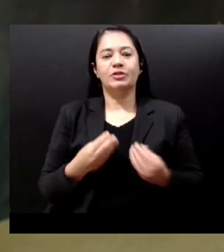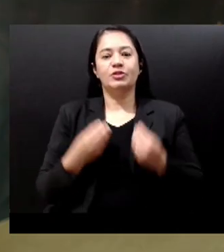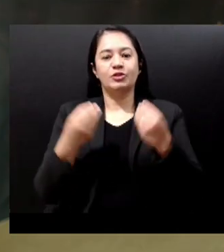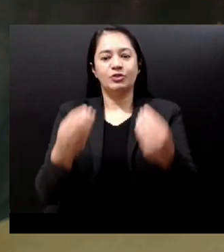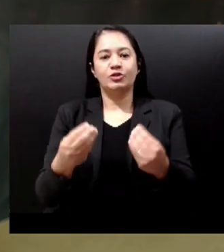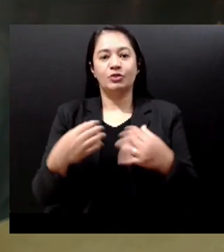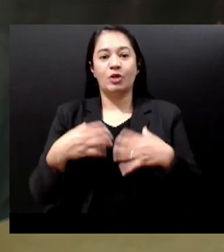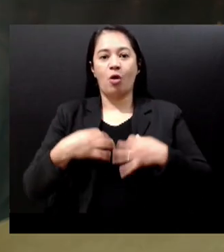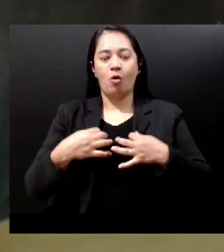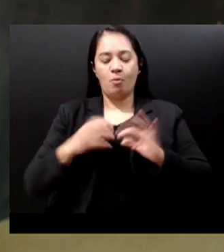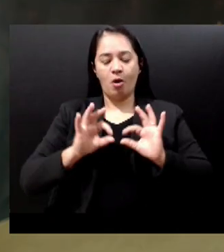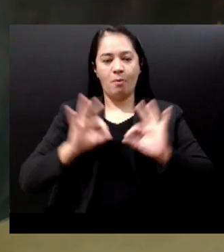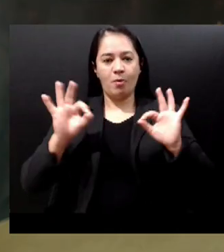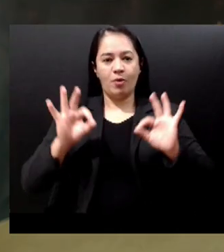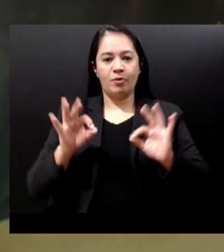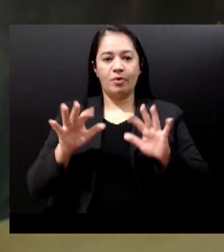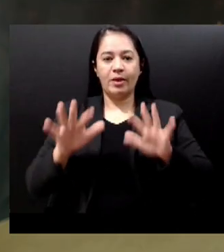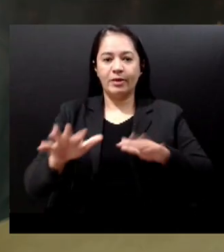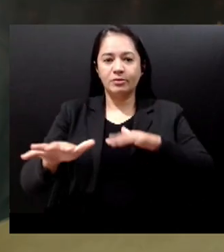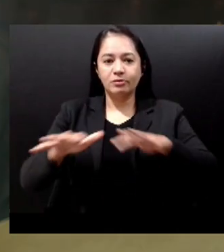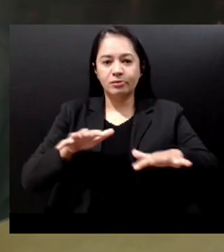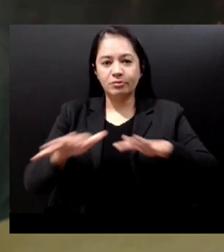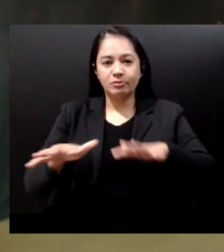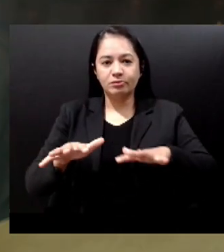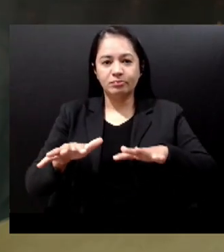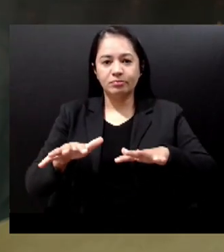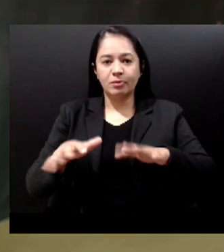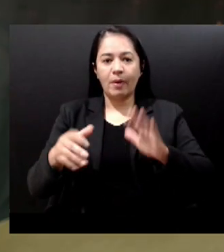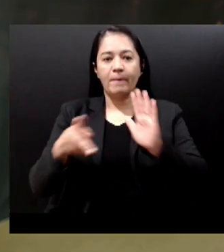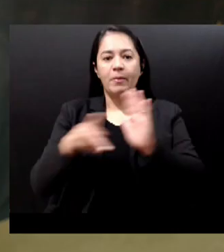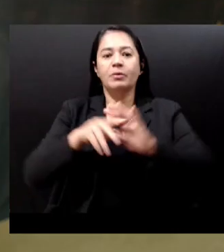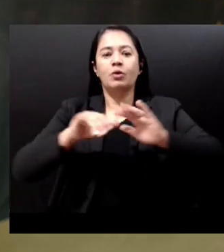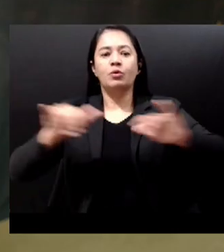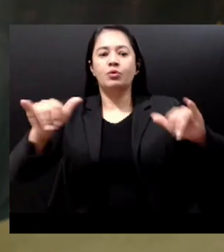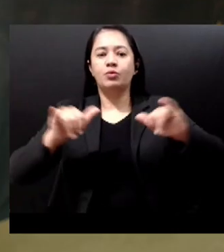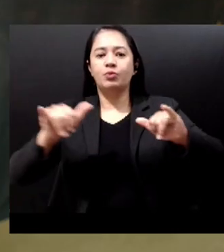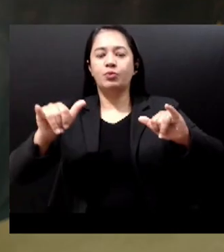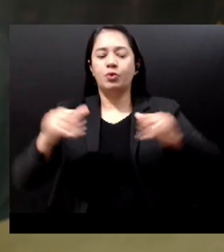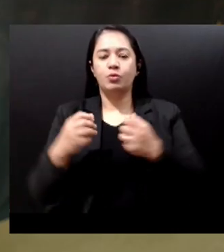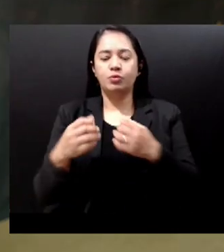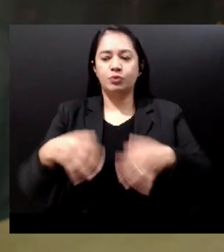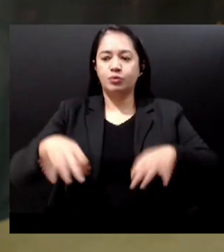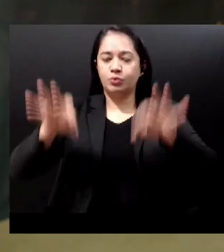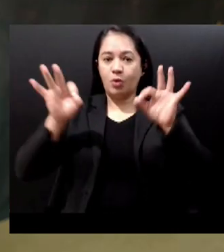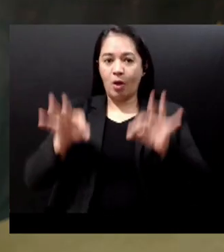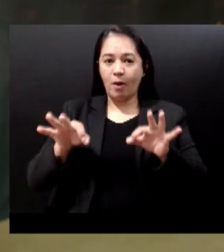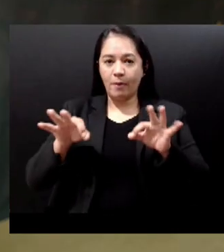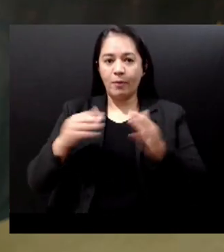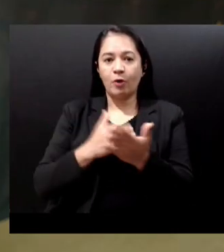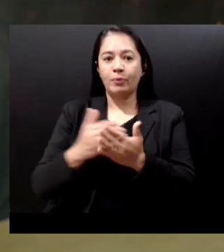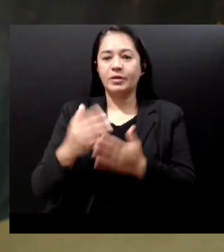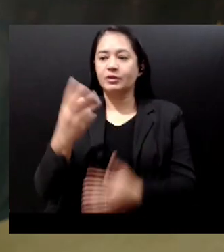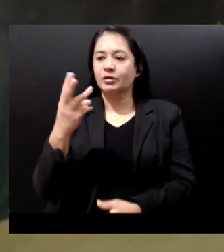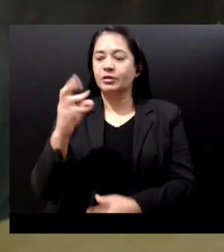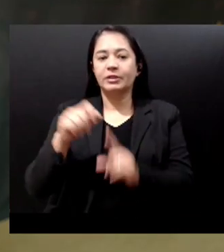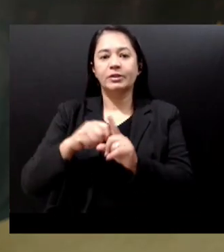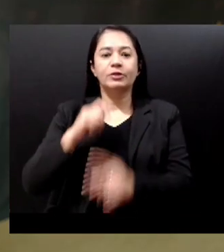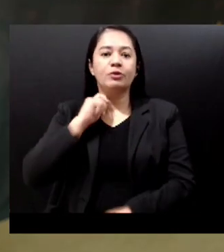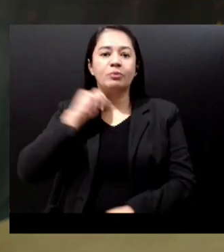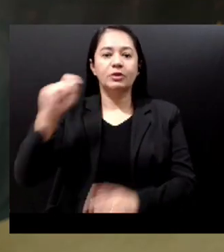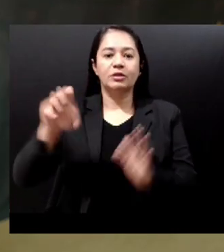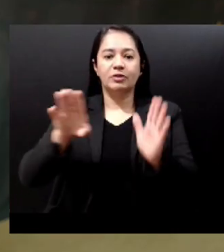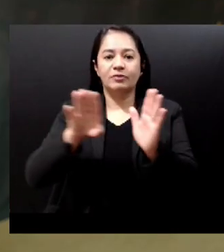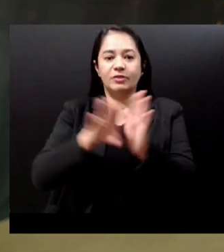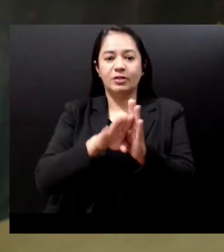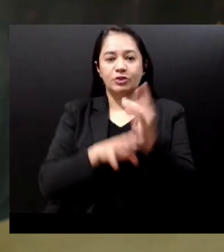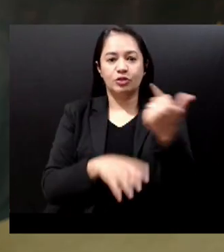Essa mobilização da campanha do agasalho começou dia 30 de abril e encerrou no dia 11 de agosto. Durou 103 dias